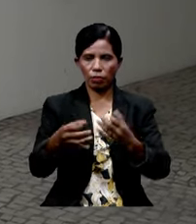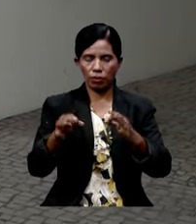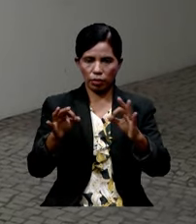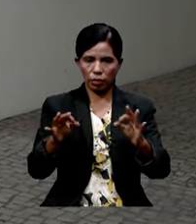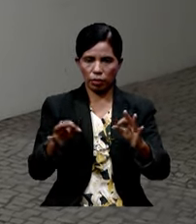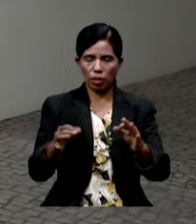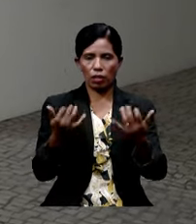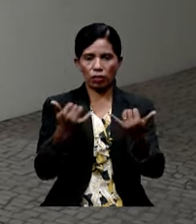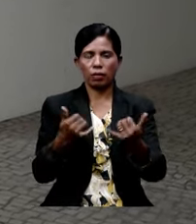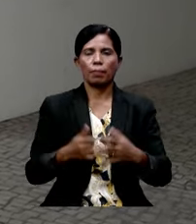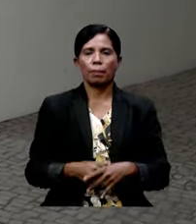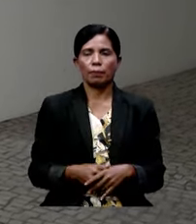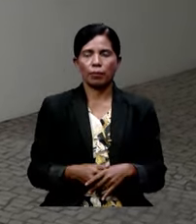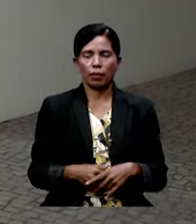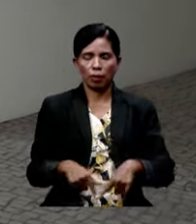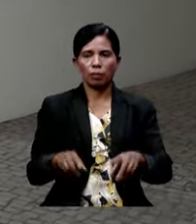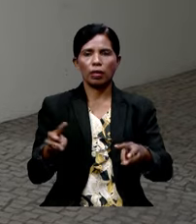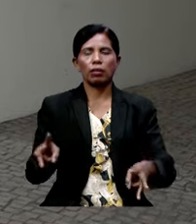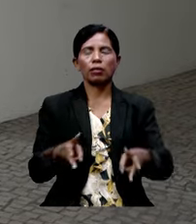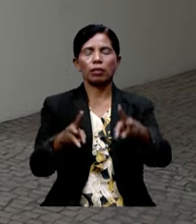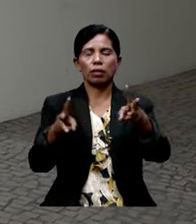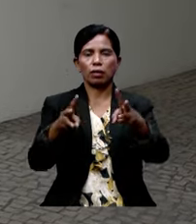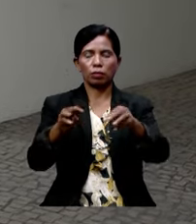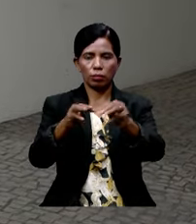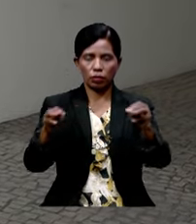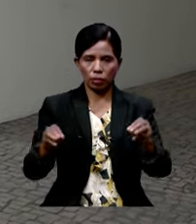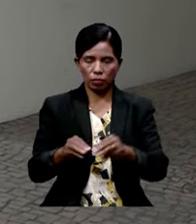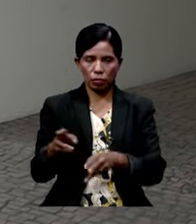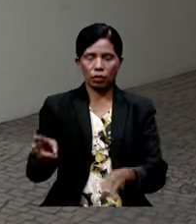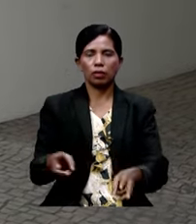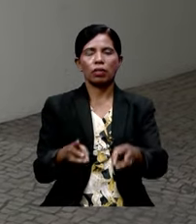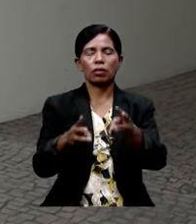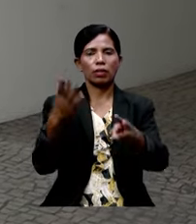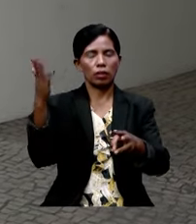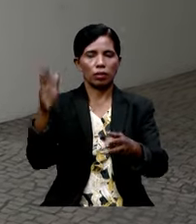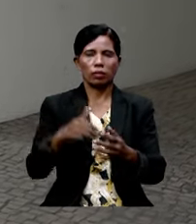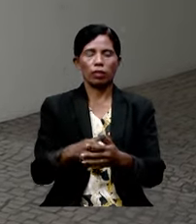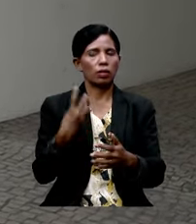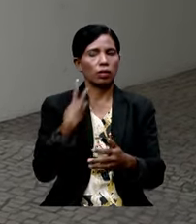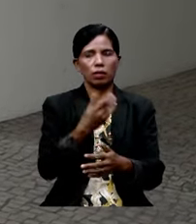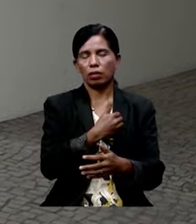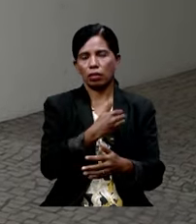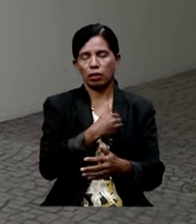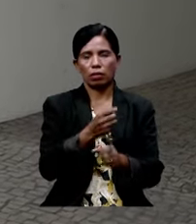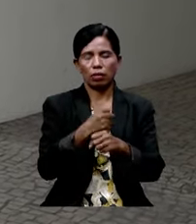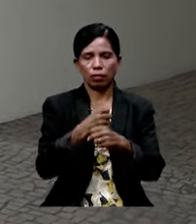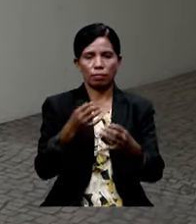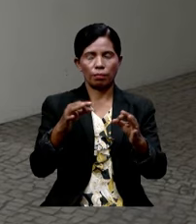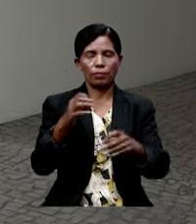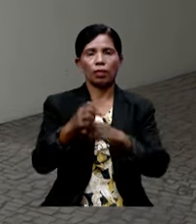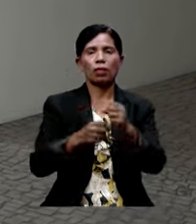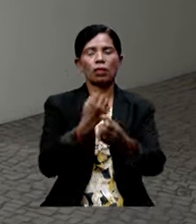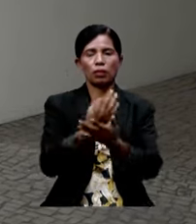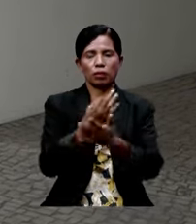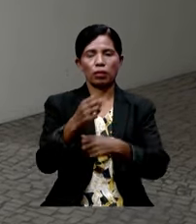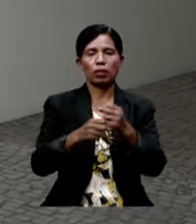ba estrada municipal e estrada rurais. Estrada rurais que quase que está sedau. Orçamento Geral Estado ia tinang reuroron